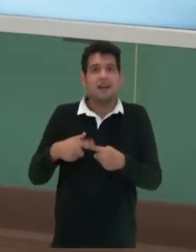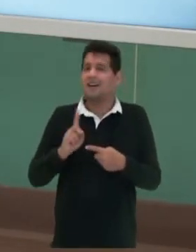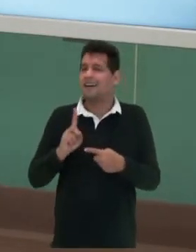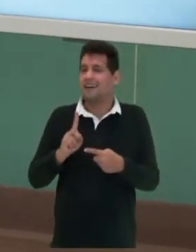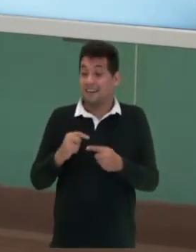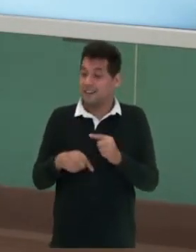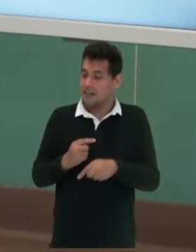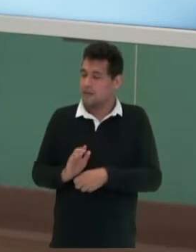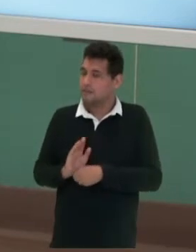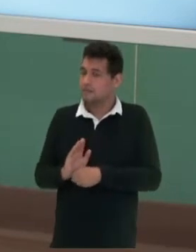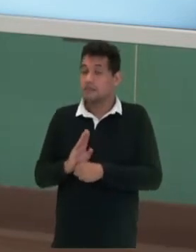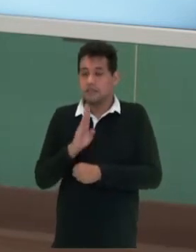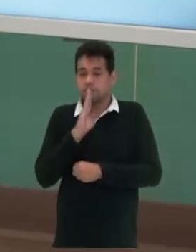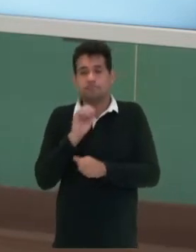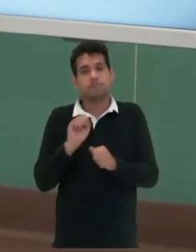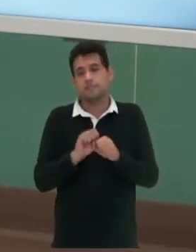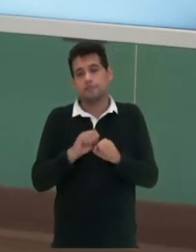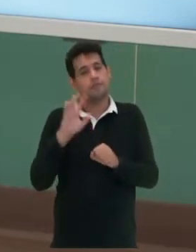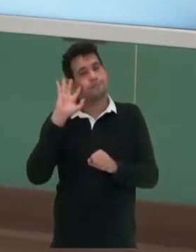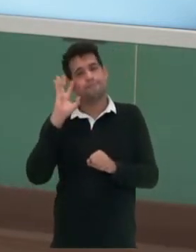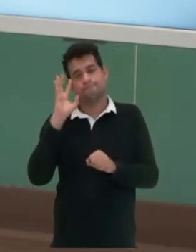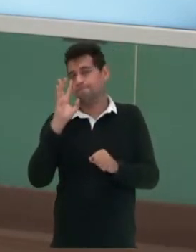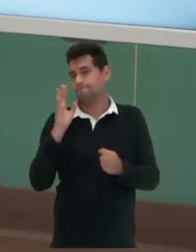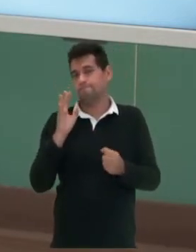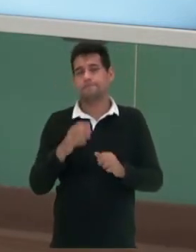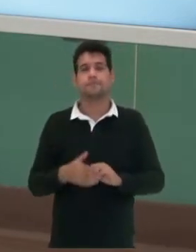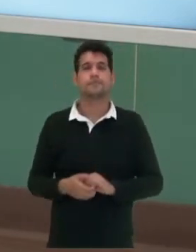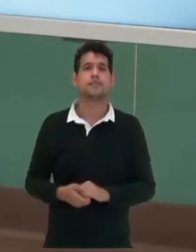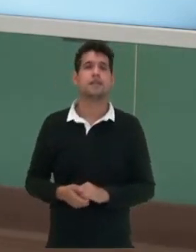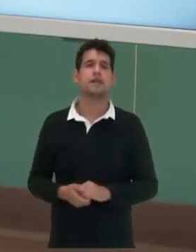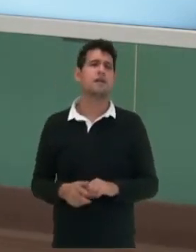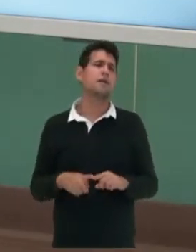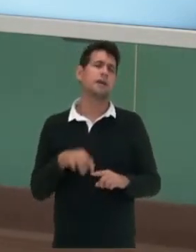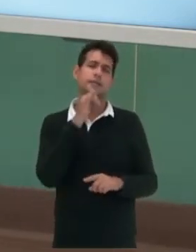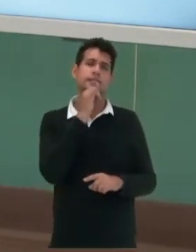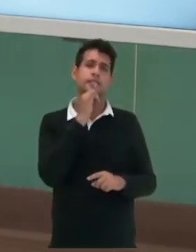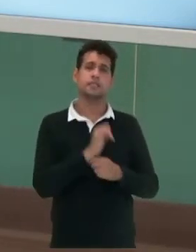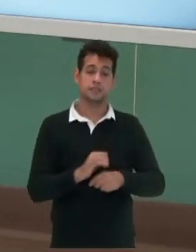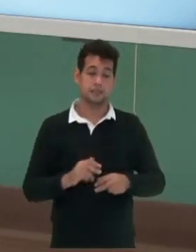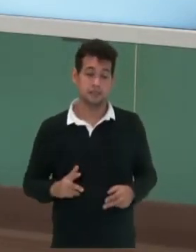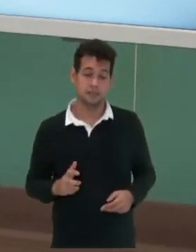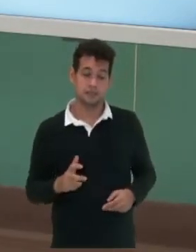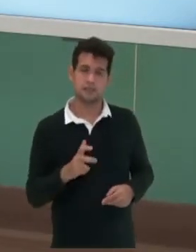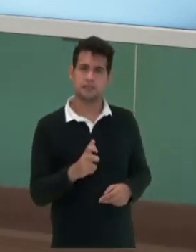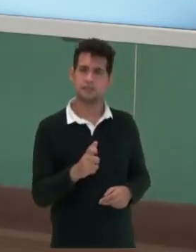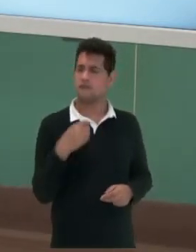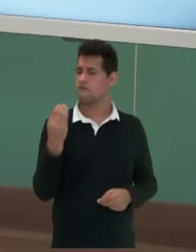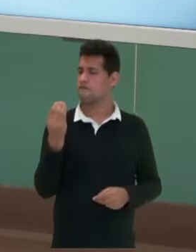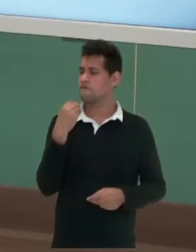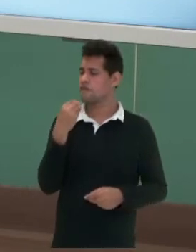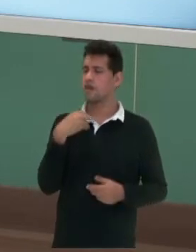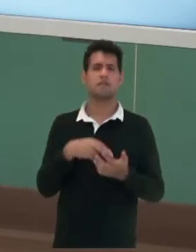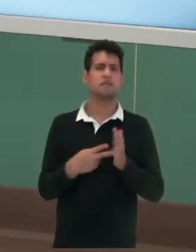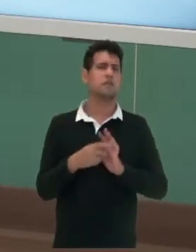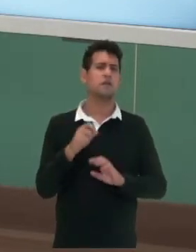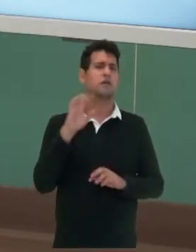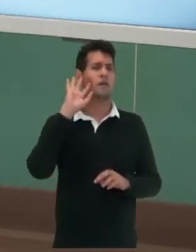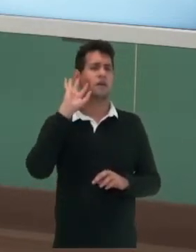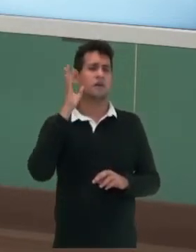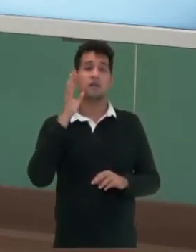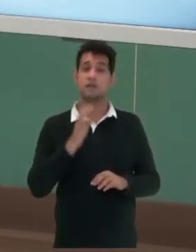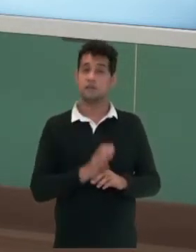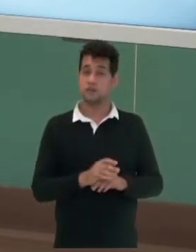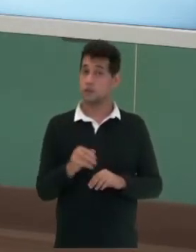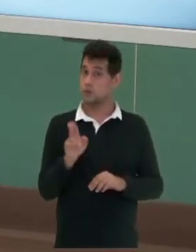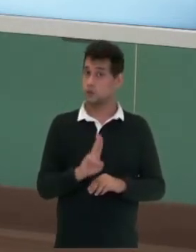como ele está inativo, ele não causa a doença. Agora, o vírus enfraquecido, o que acontece?